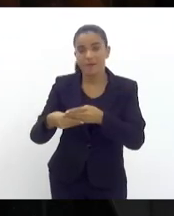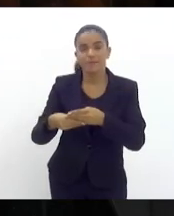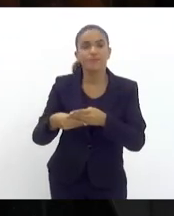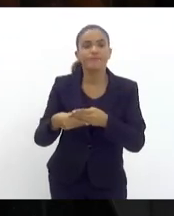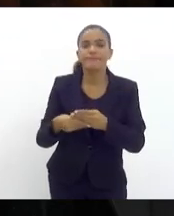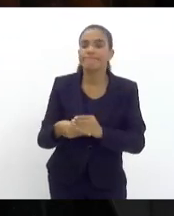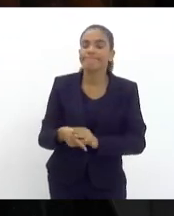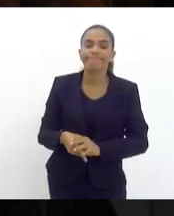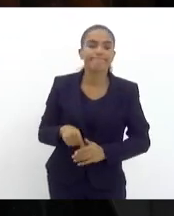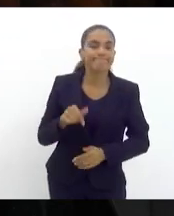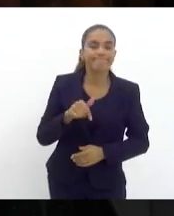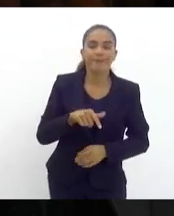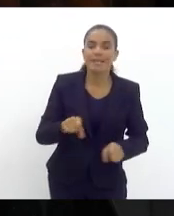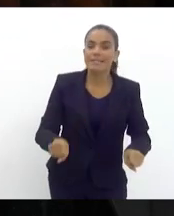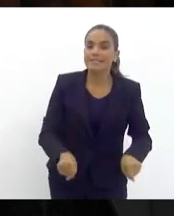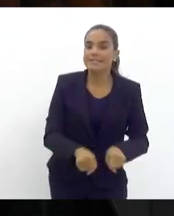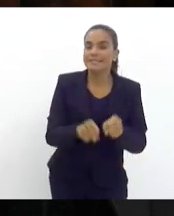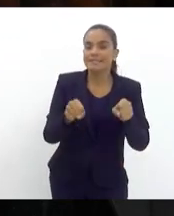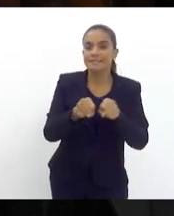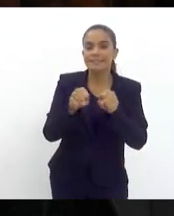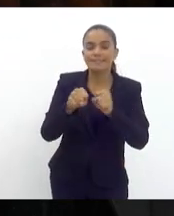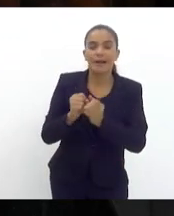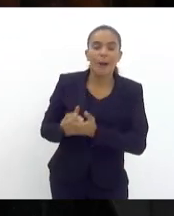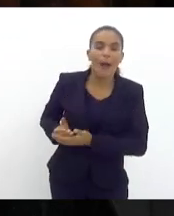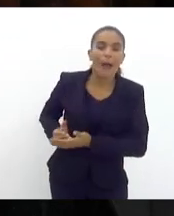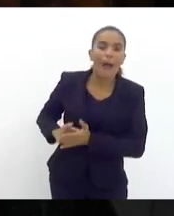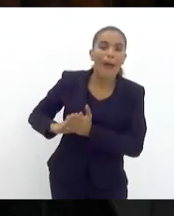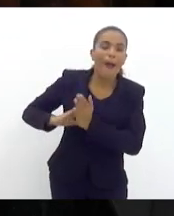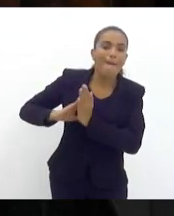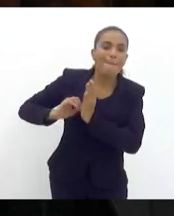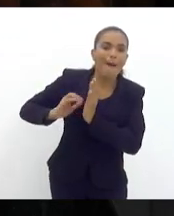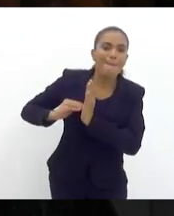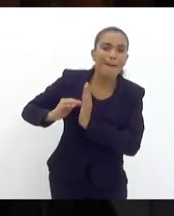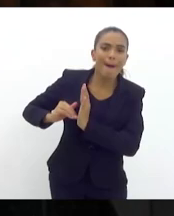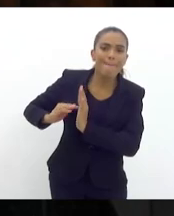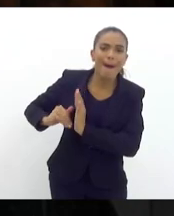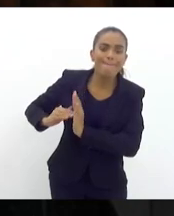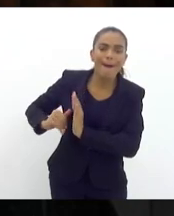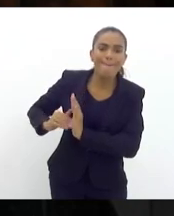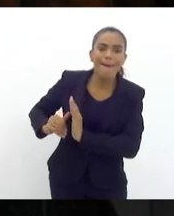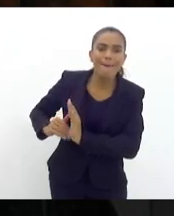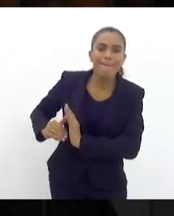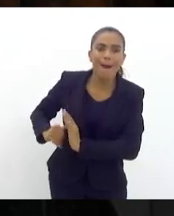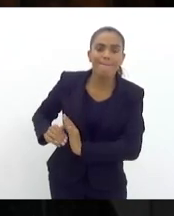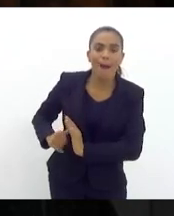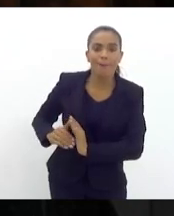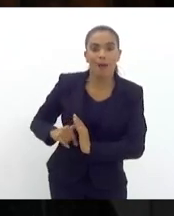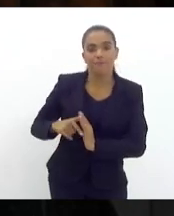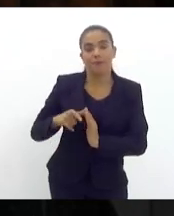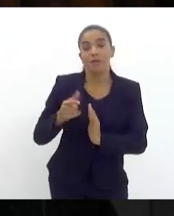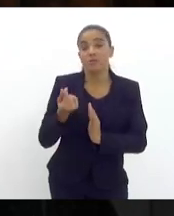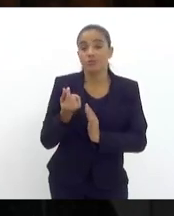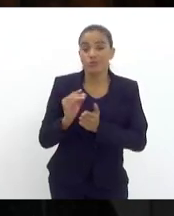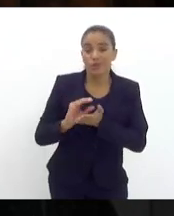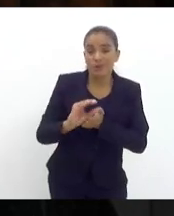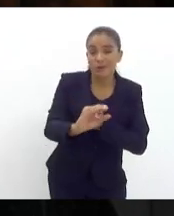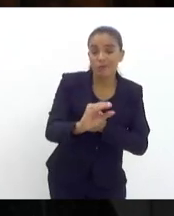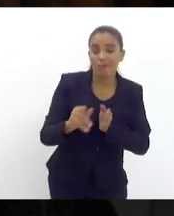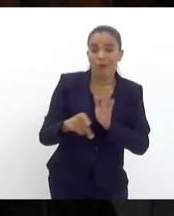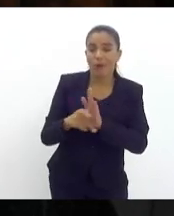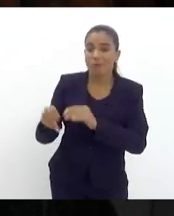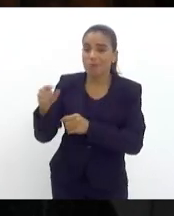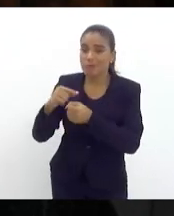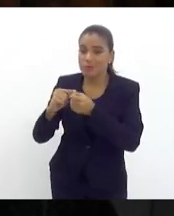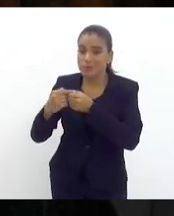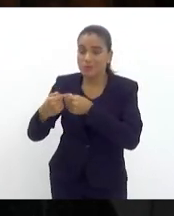subtrairão recursos no ICMS dos estados e municípios